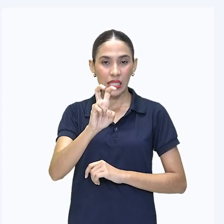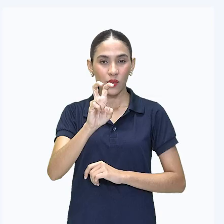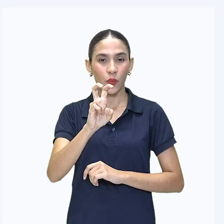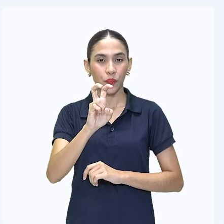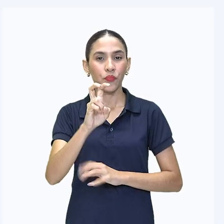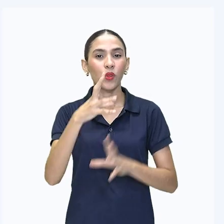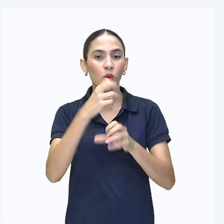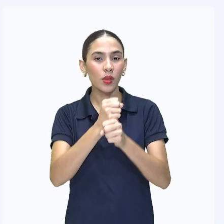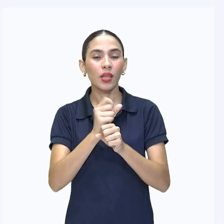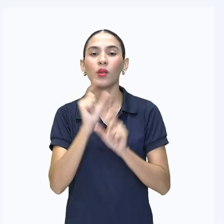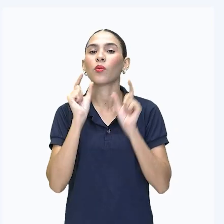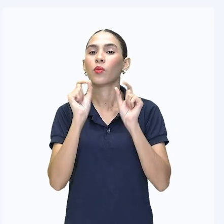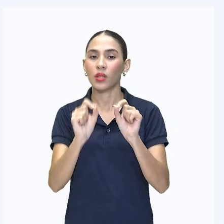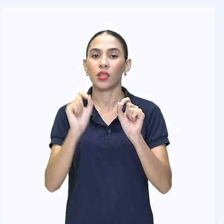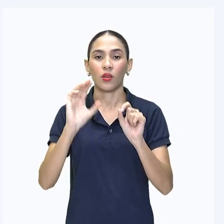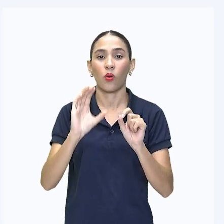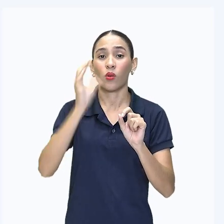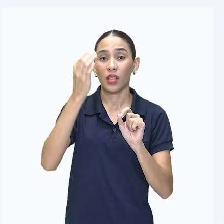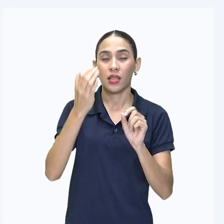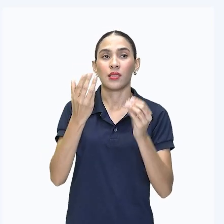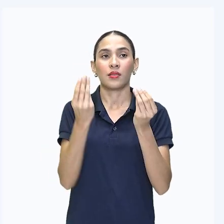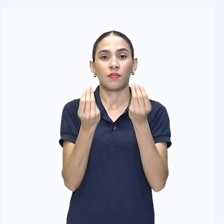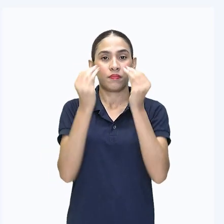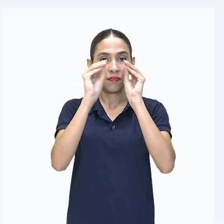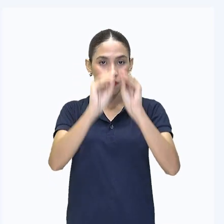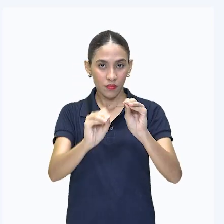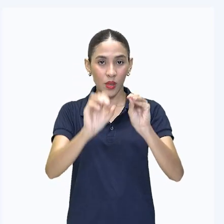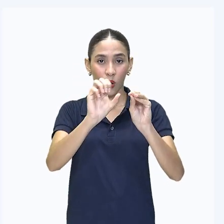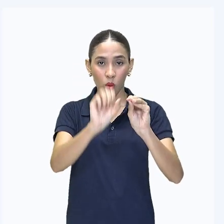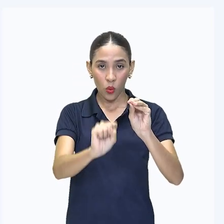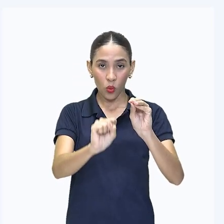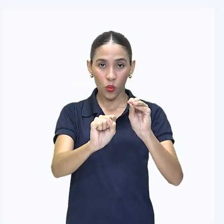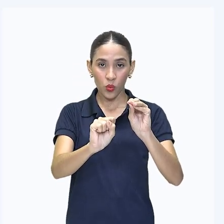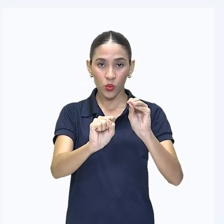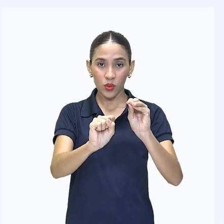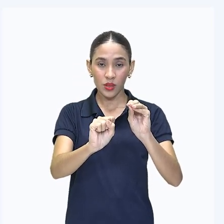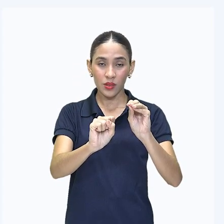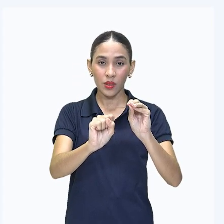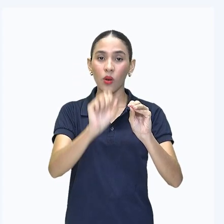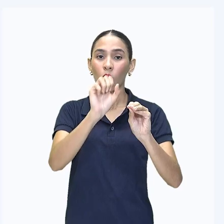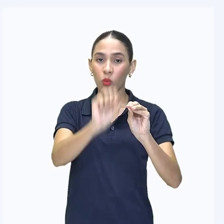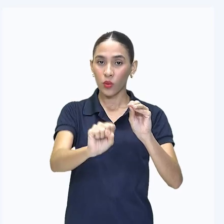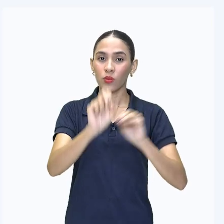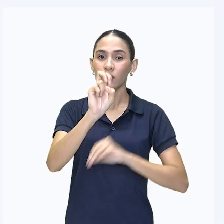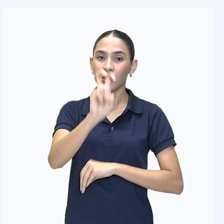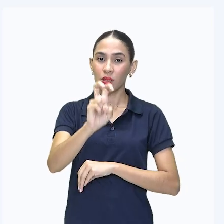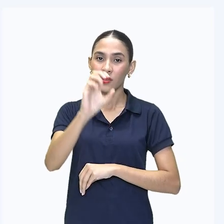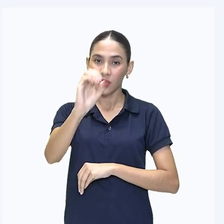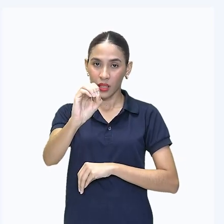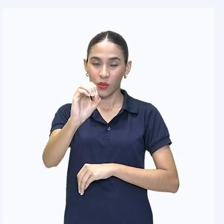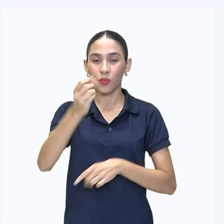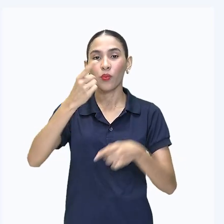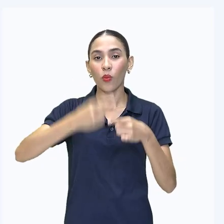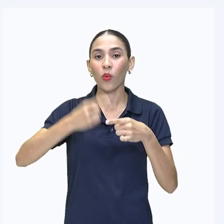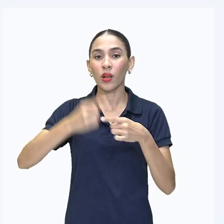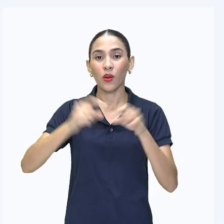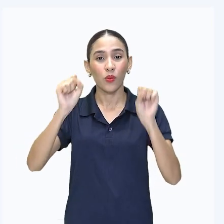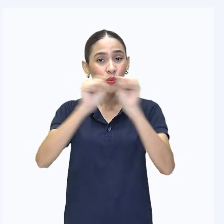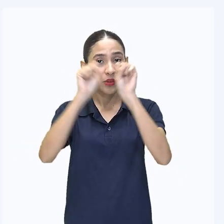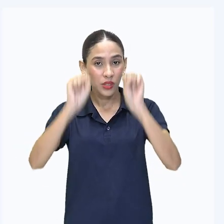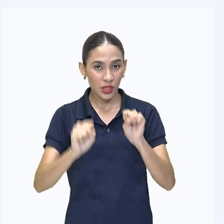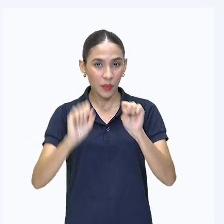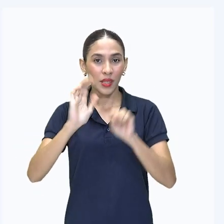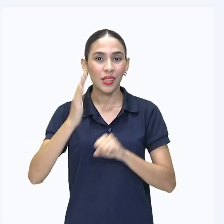somatória total, o que acontece, né? A gente lança ele como 850, 850, porque o sistema já